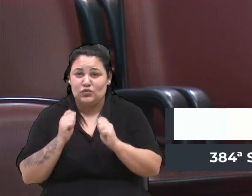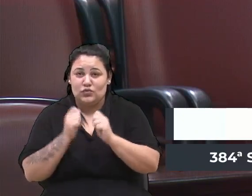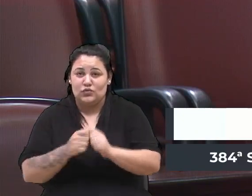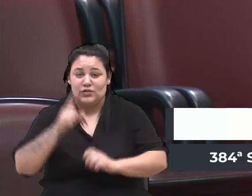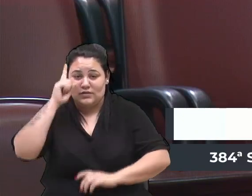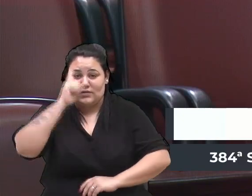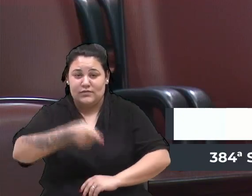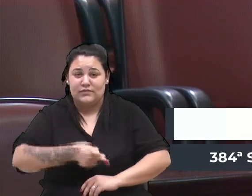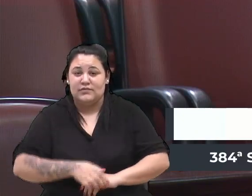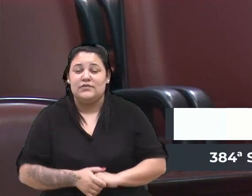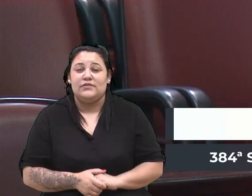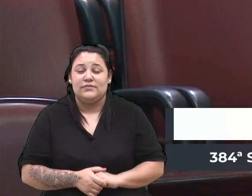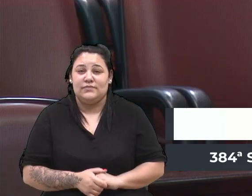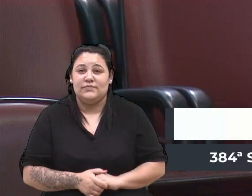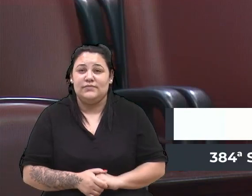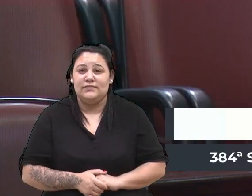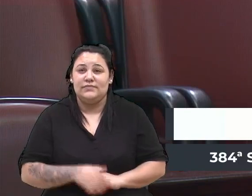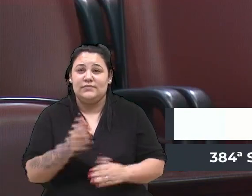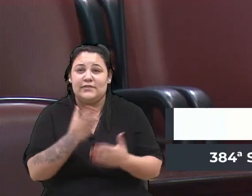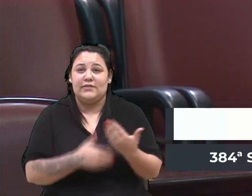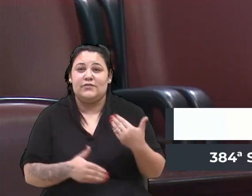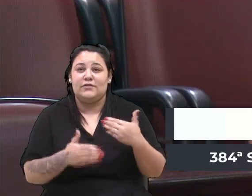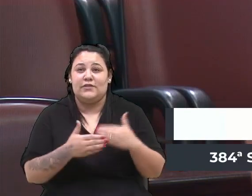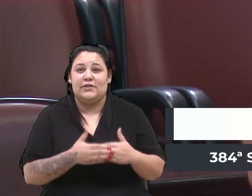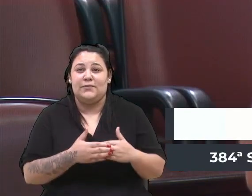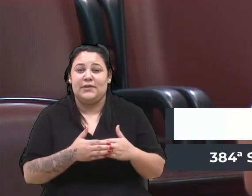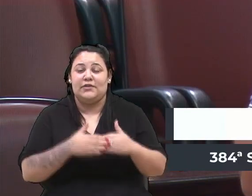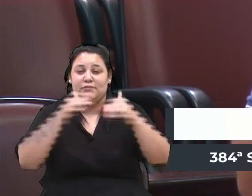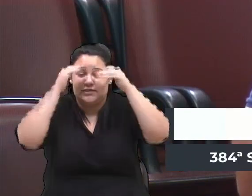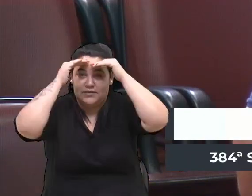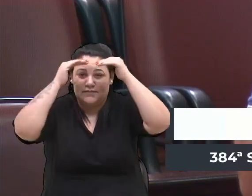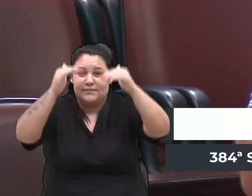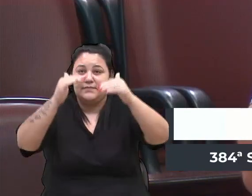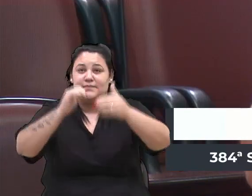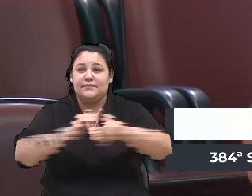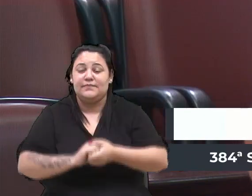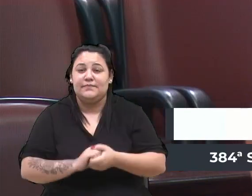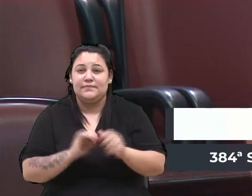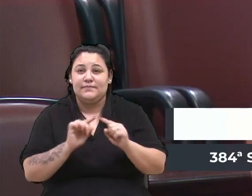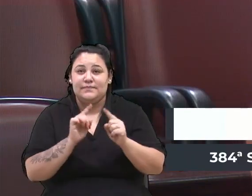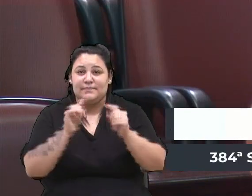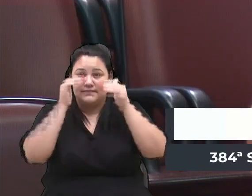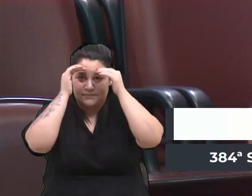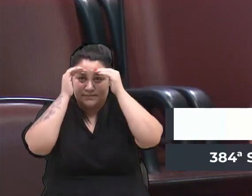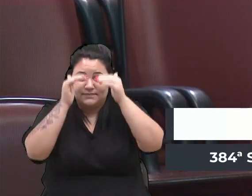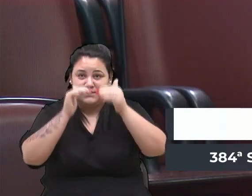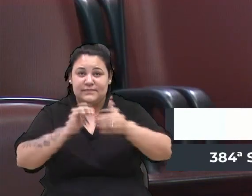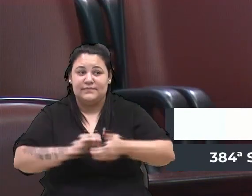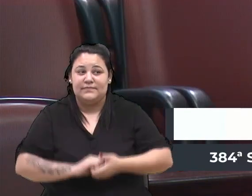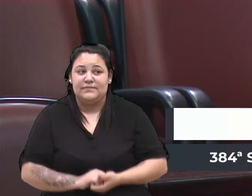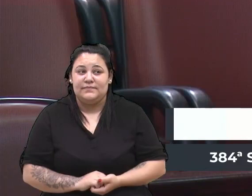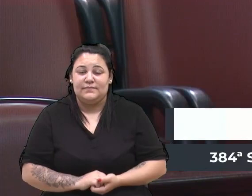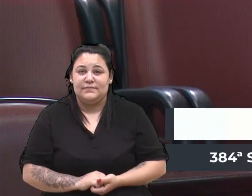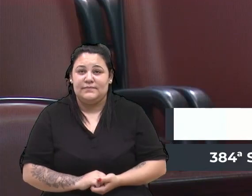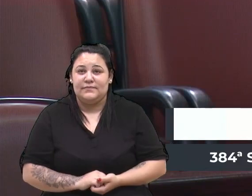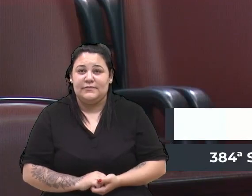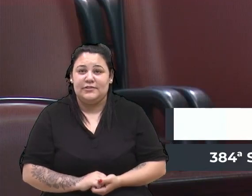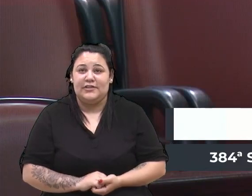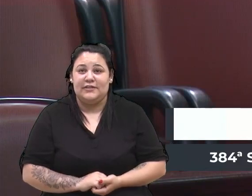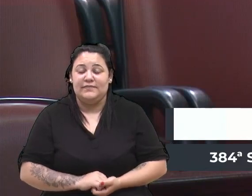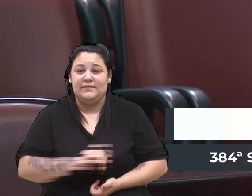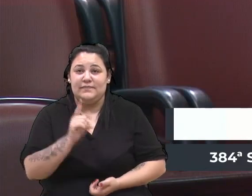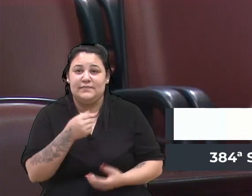jeito. Todo mundo respeita, pode não gostar do chefe, mas respeita. Ou como um pai, vereador